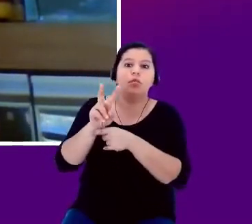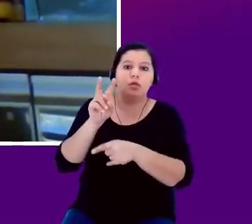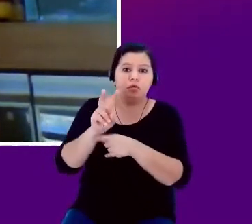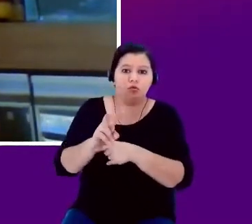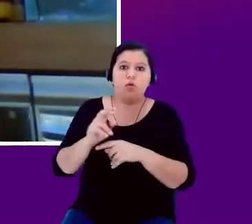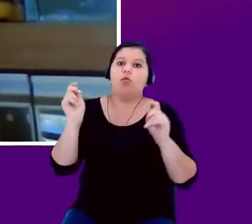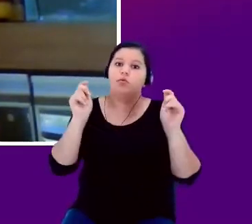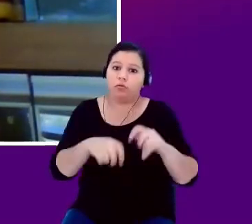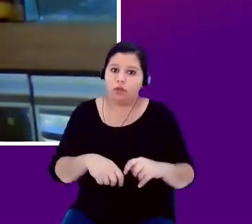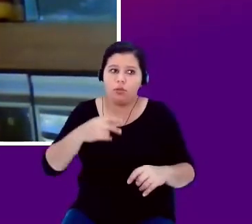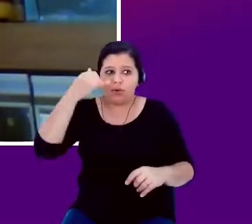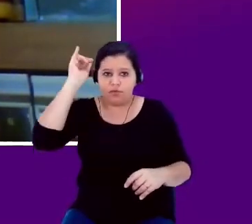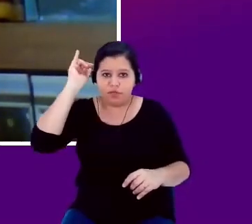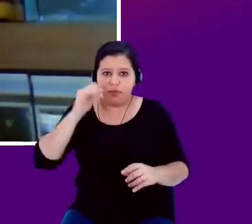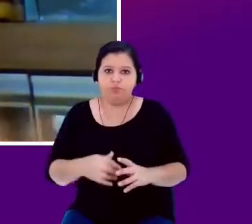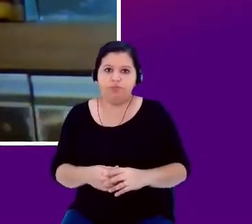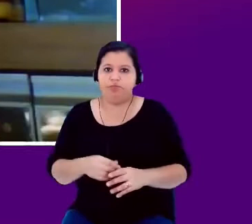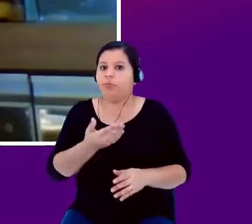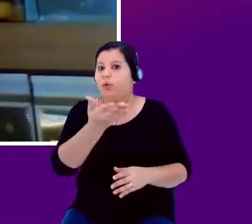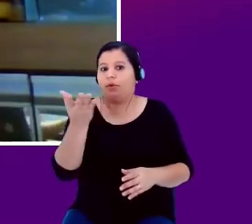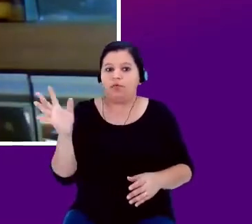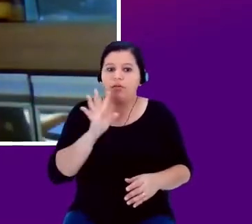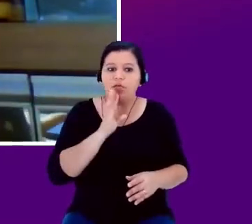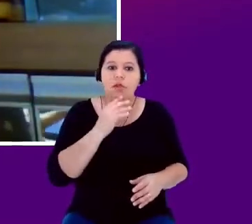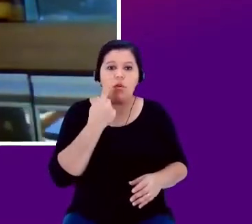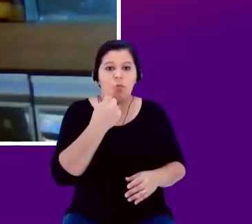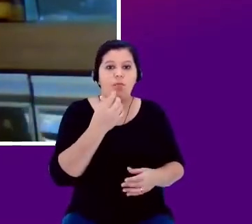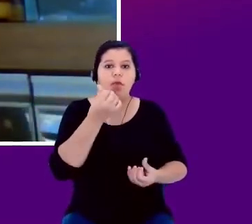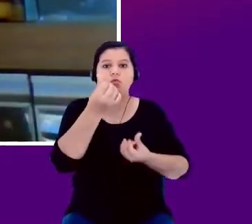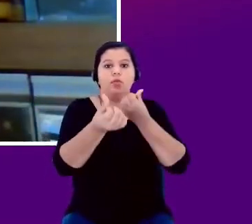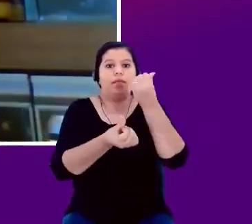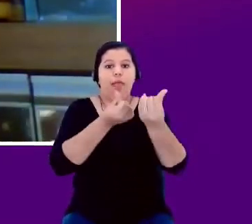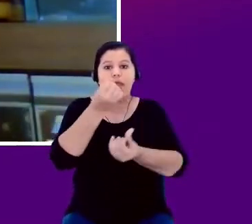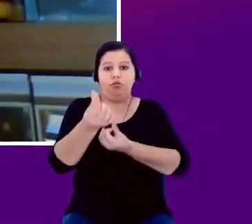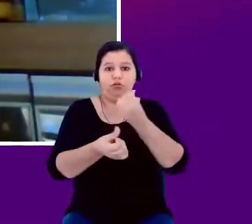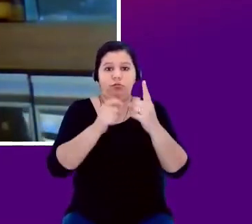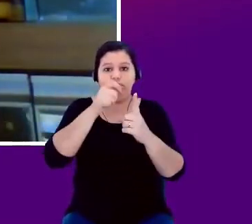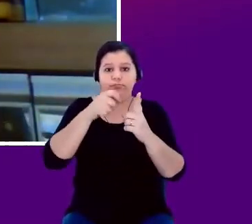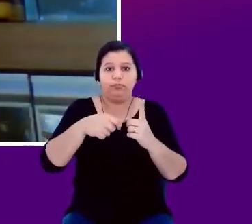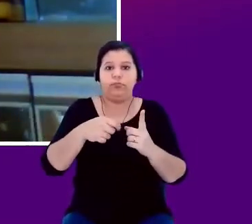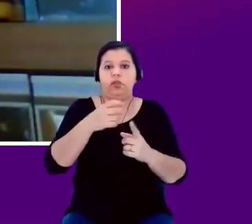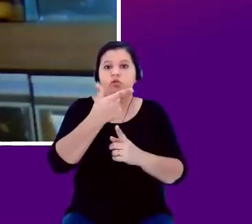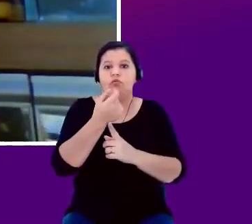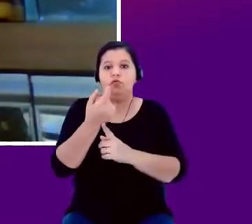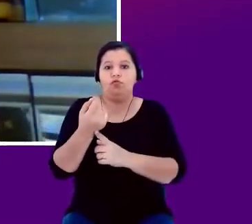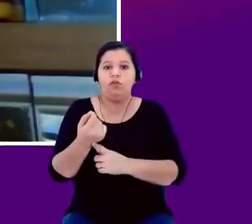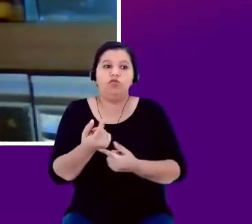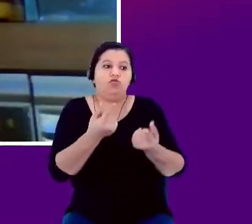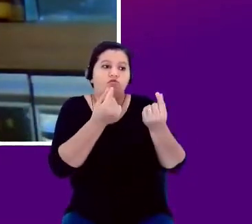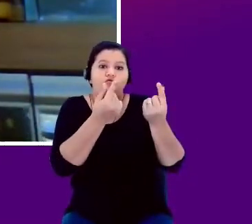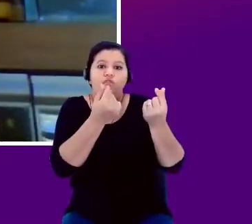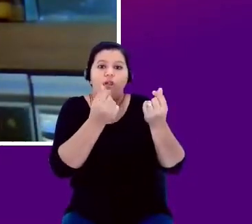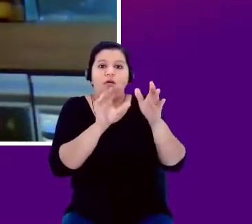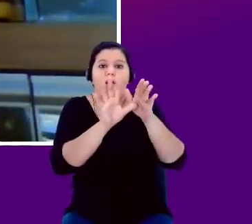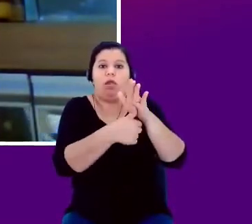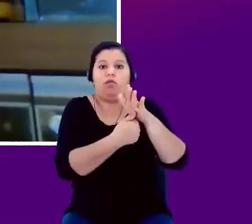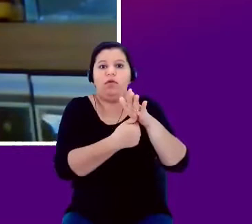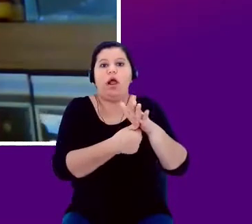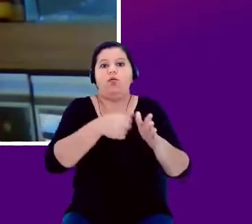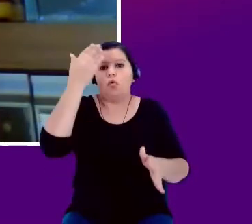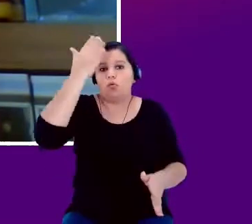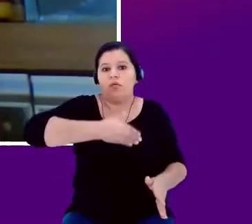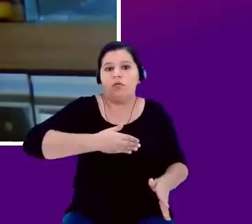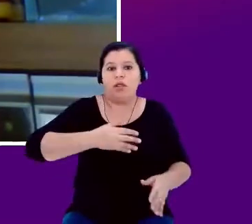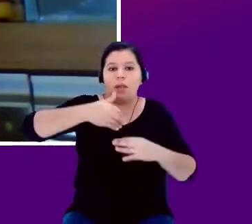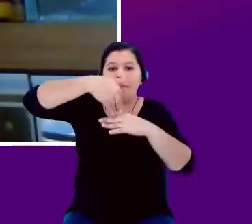possível evitá-la. Para os senhores terem uma ideia, no primeiro semestre de 2020, o valor das fraudes que puderam ser comprovadas foram na ordem de